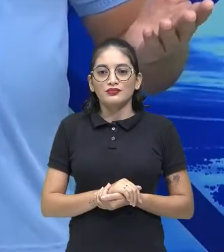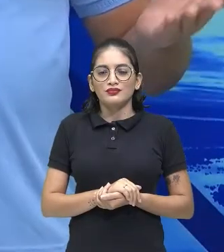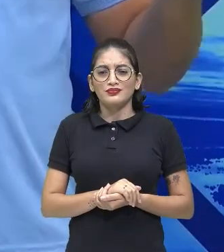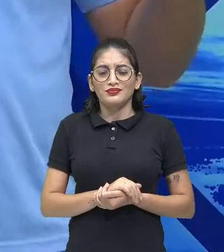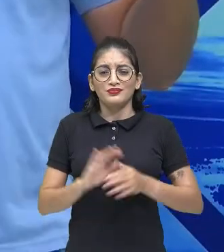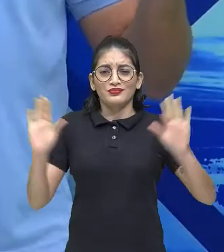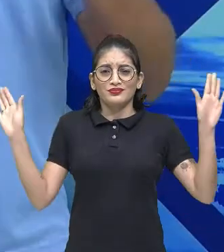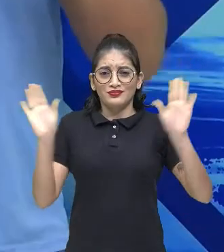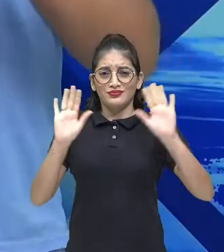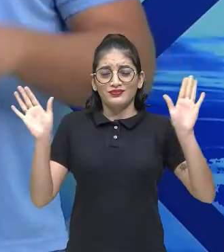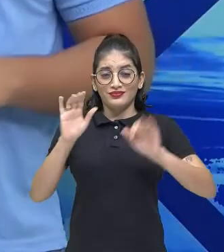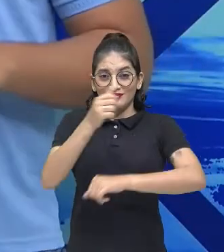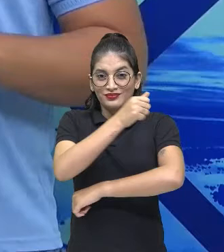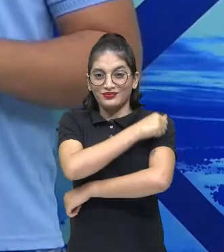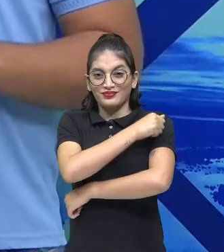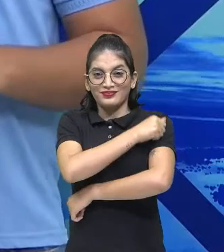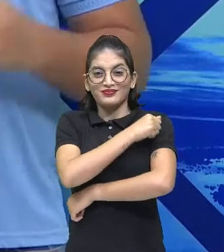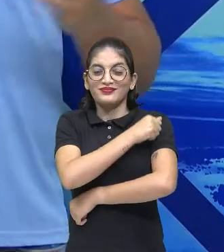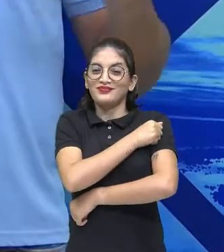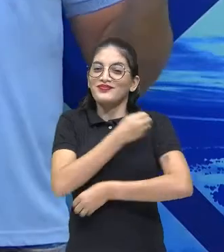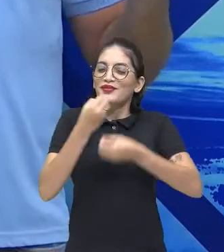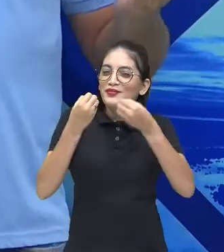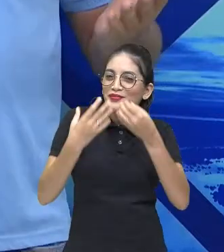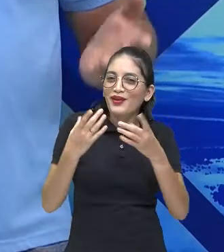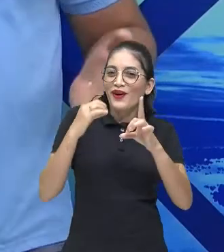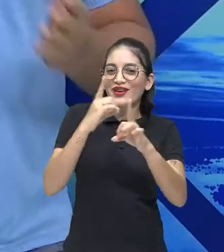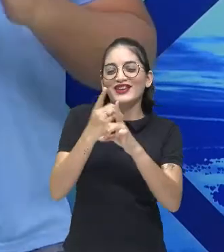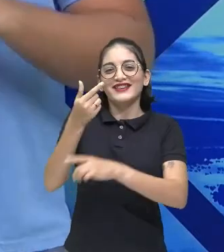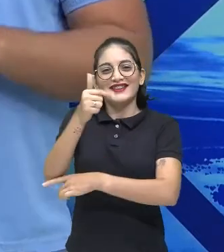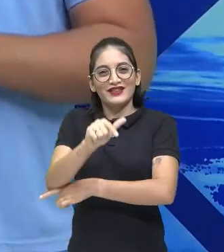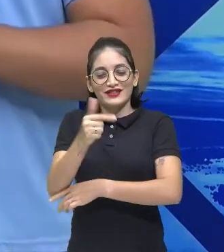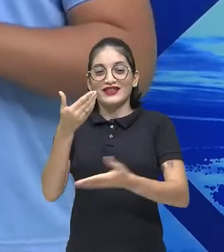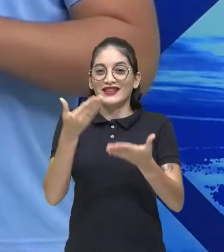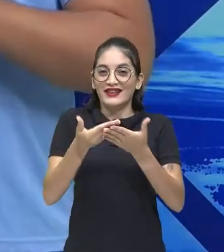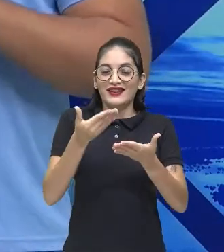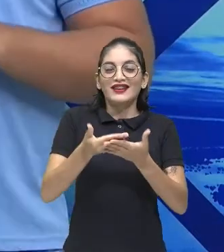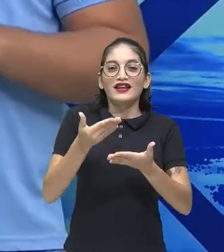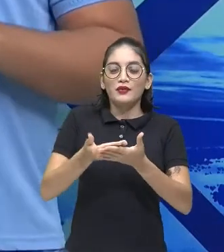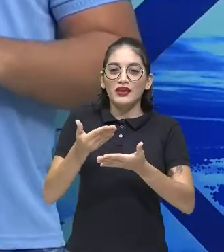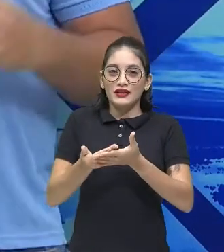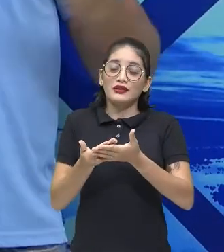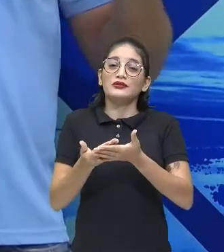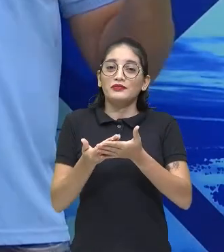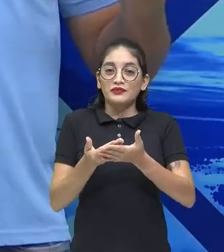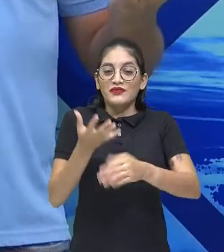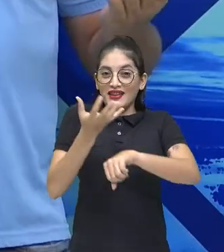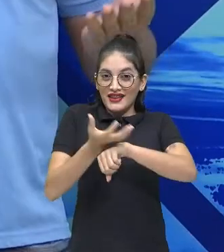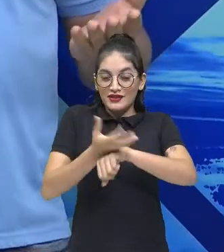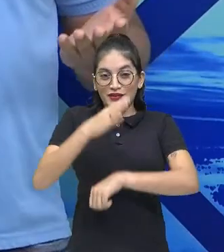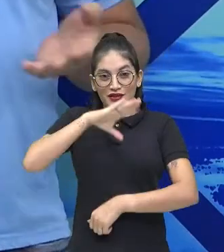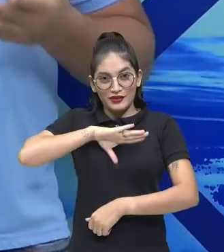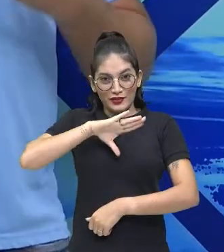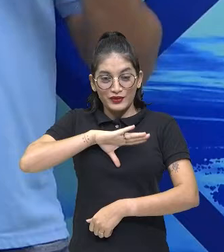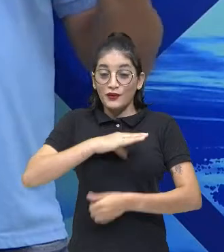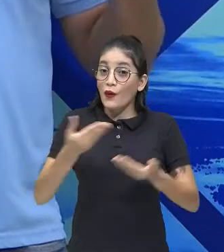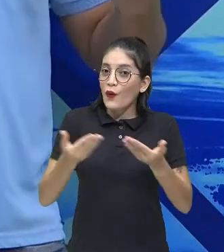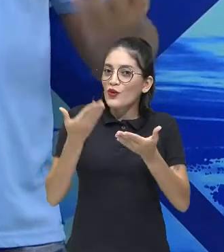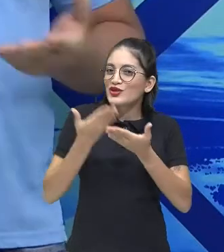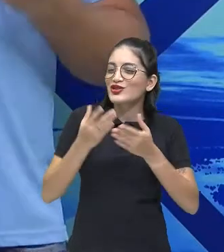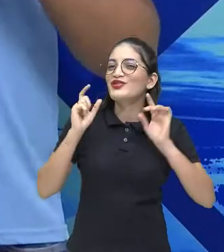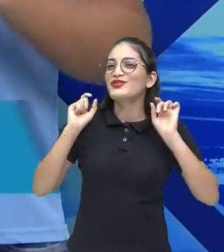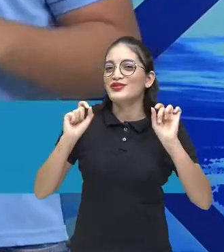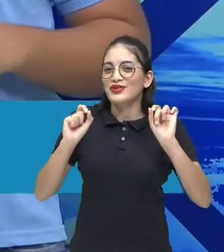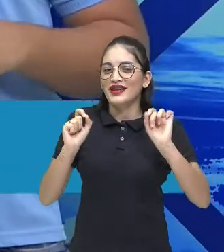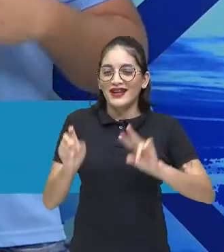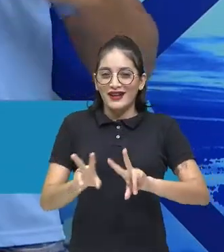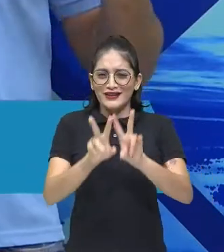Olá, alunos! Que bom encontrar vocês para a nossa aula de língua portuguesa. Hoje vamos estudar um pouquinho mais